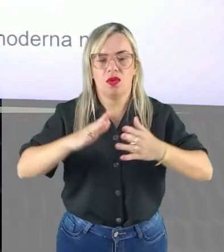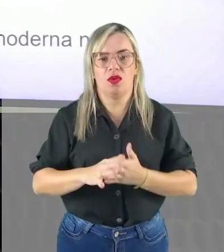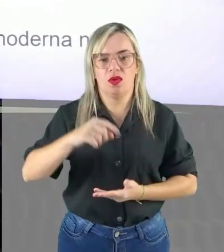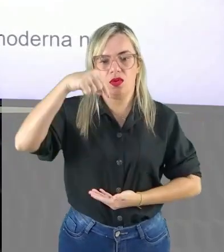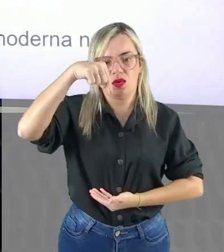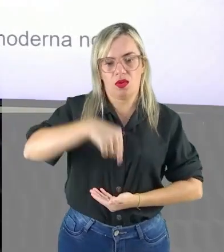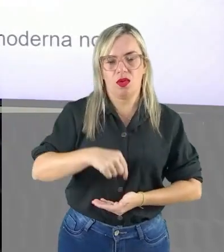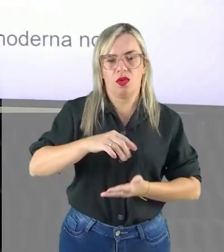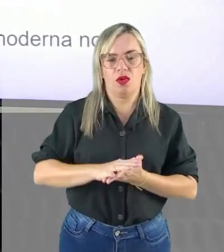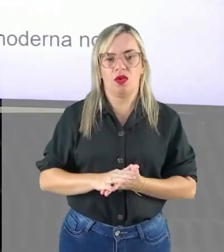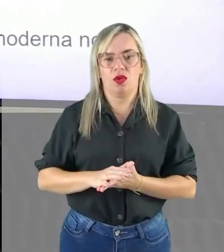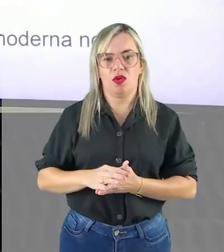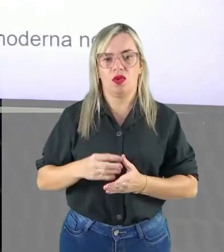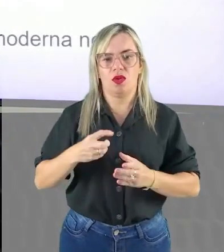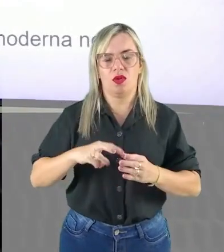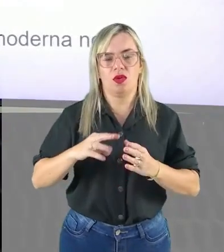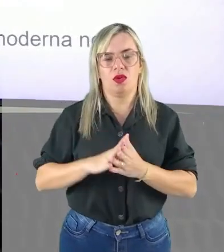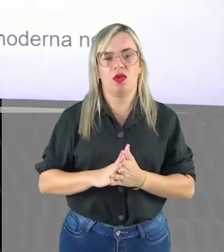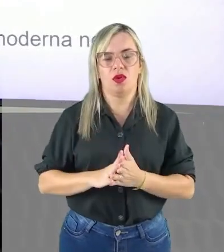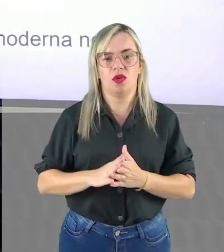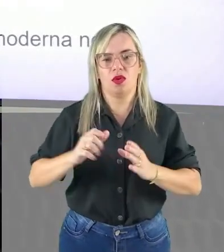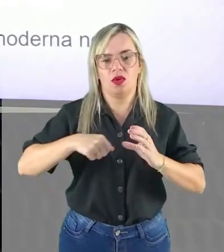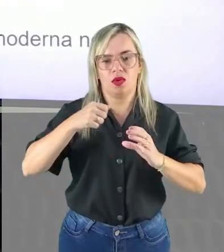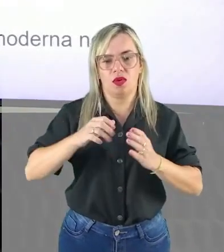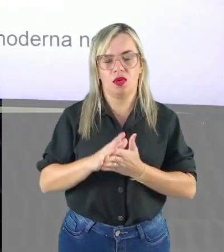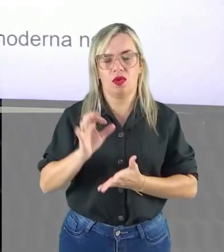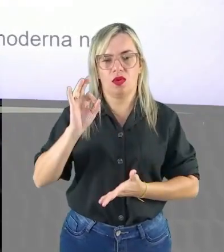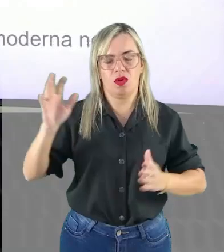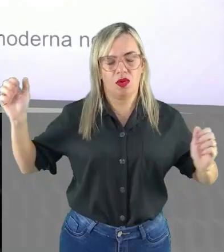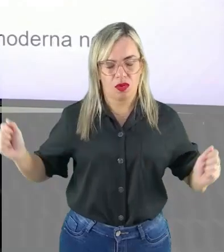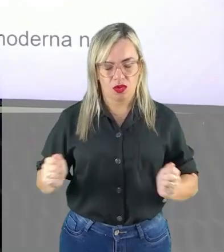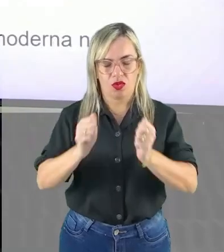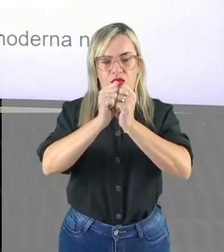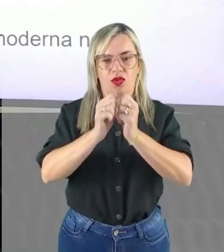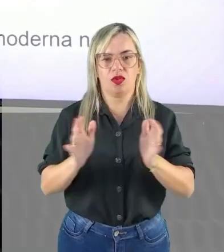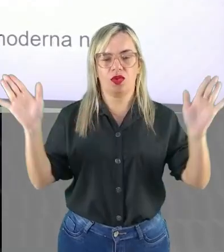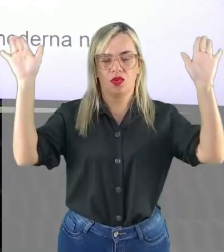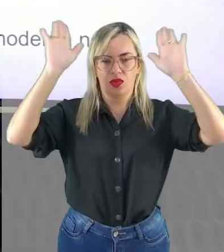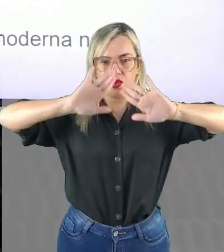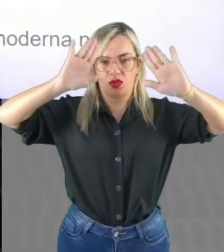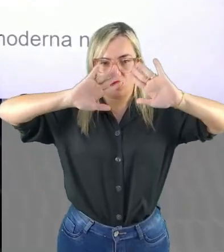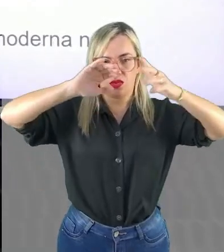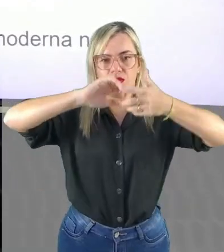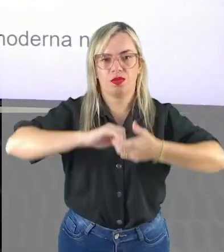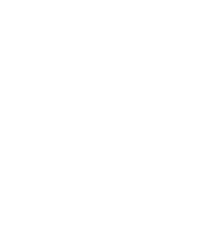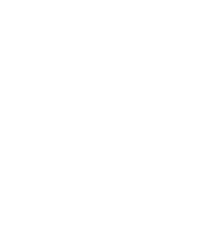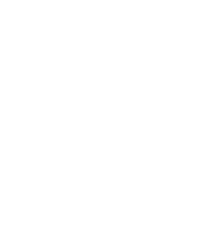aí nos comentários do nosso vídeo, tá certo? Vem com a gente, pessoal. Hasta luego.